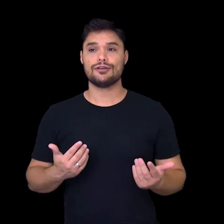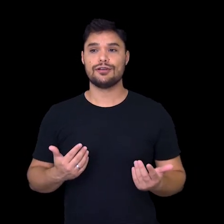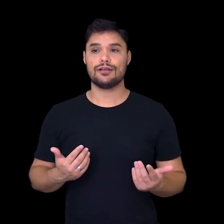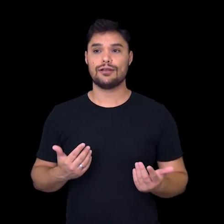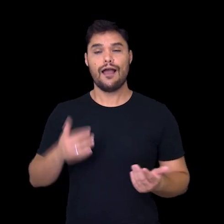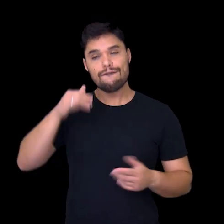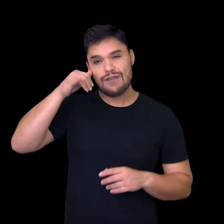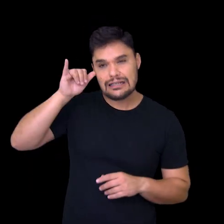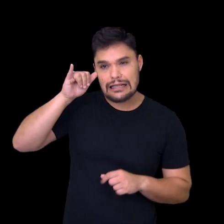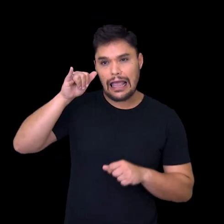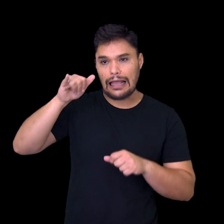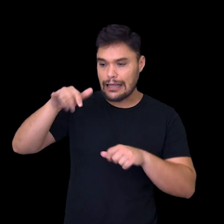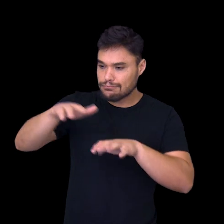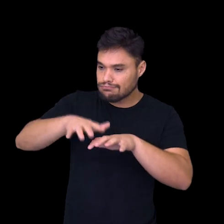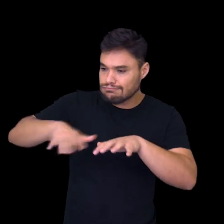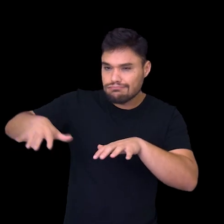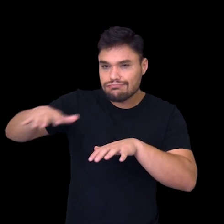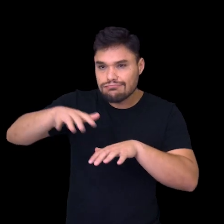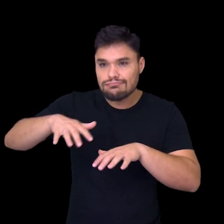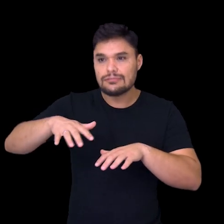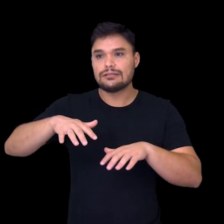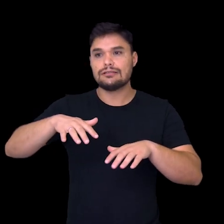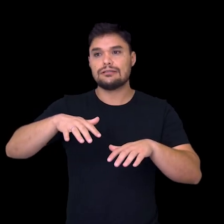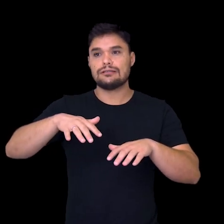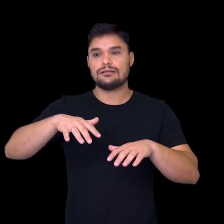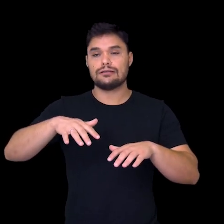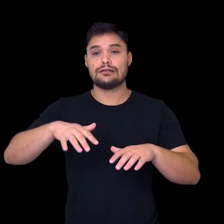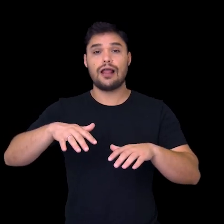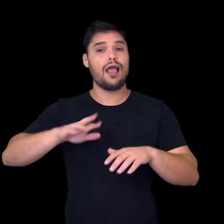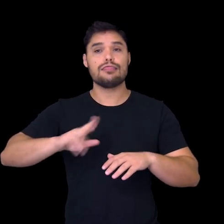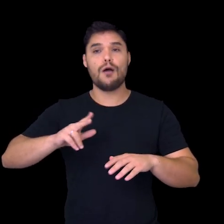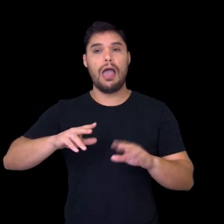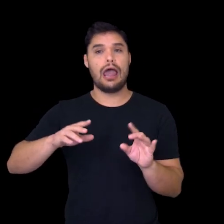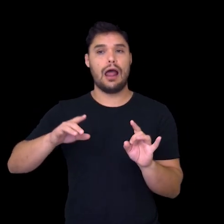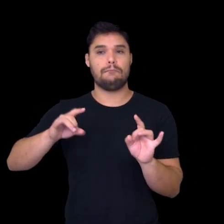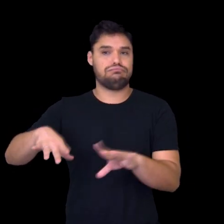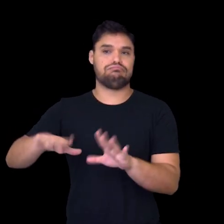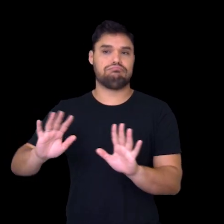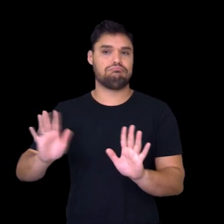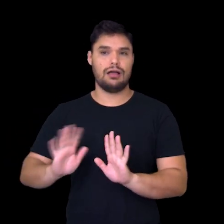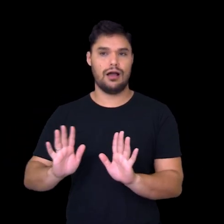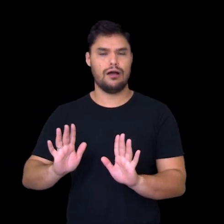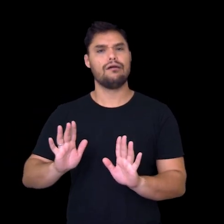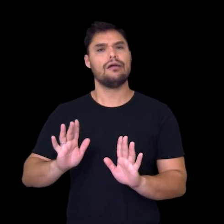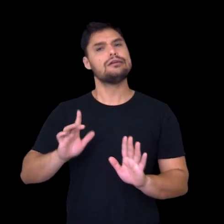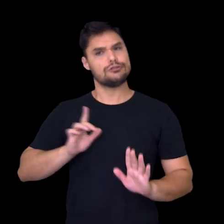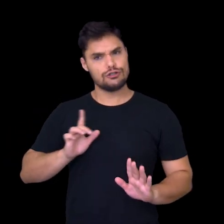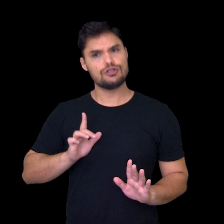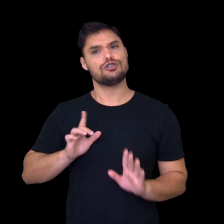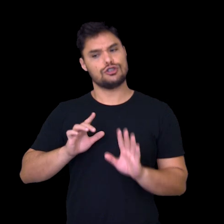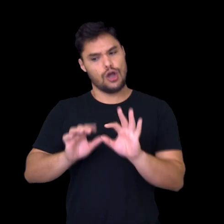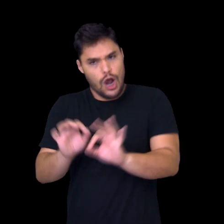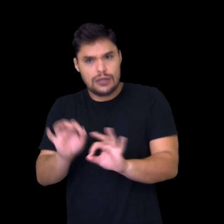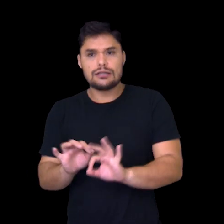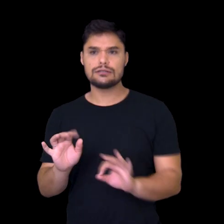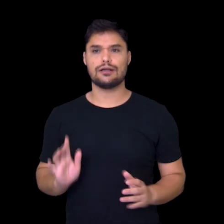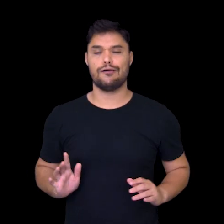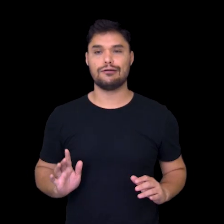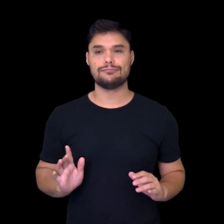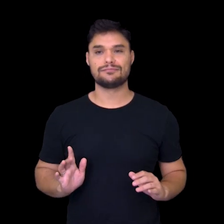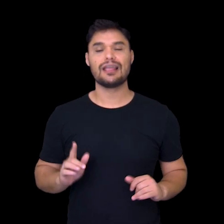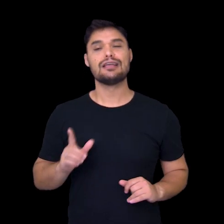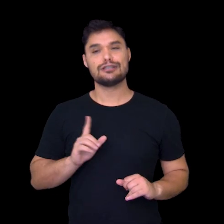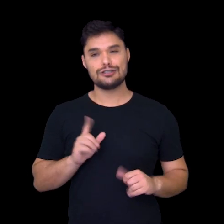um conjunto de fazendas, né, à solda ali. Não era uma coisa largada. 65 anos do Congresso